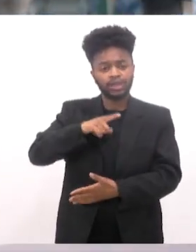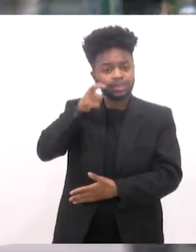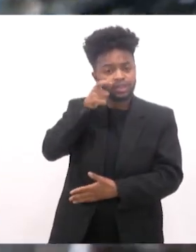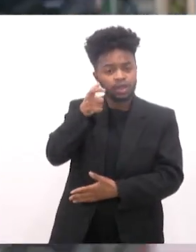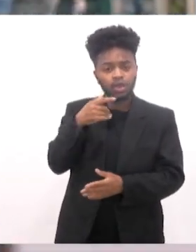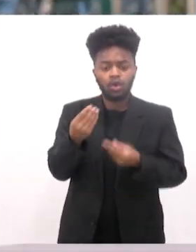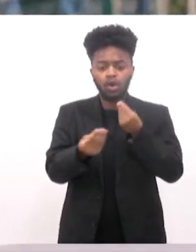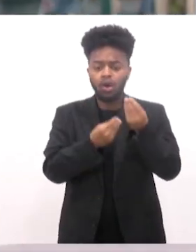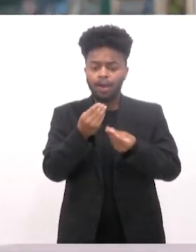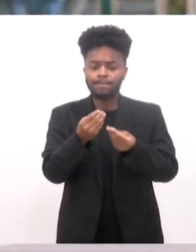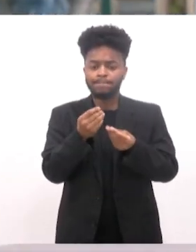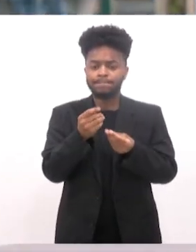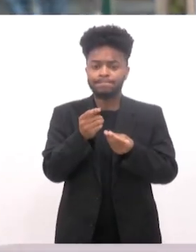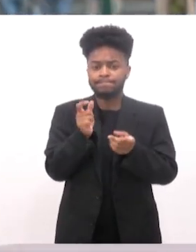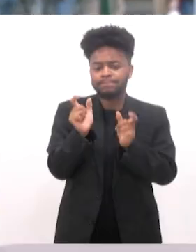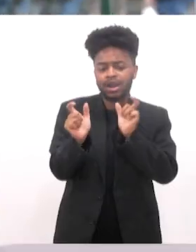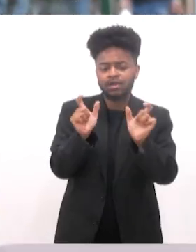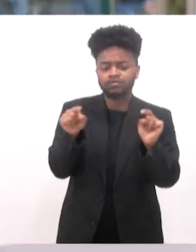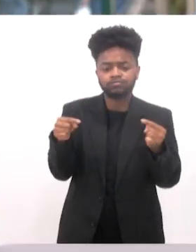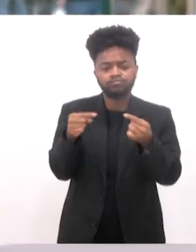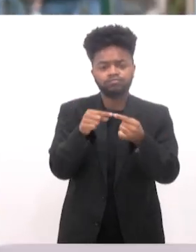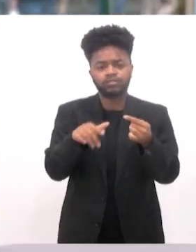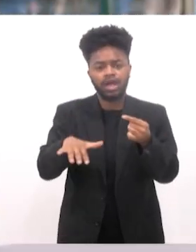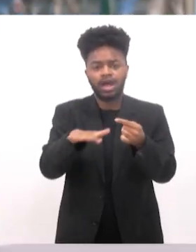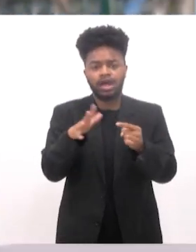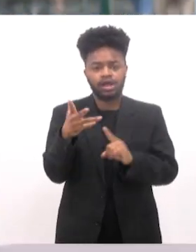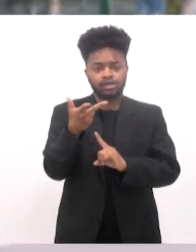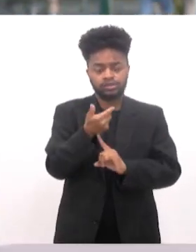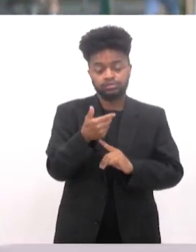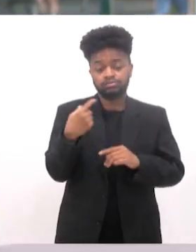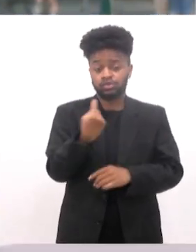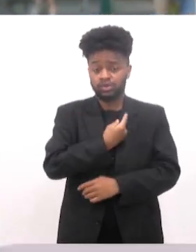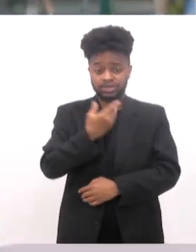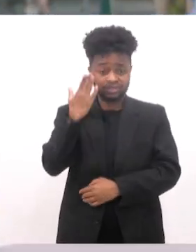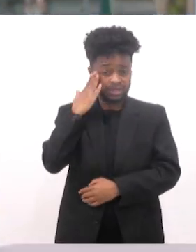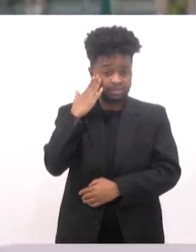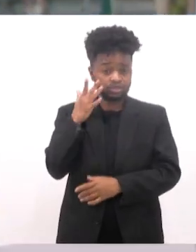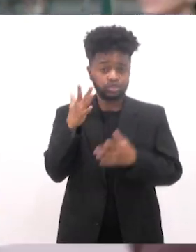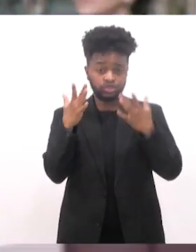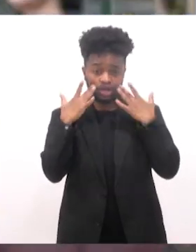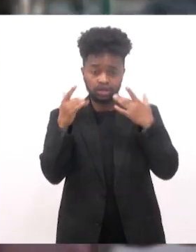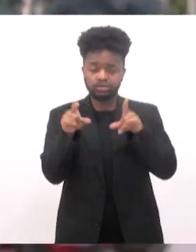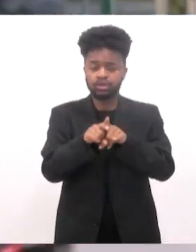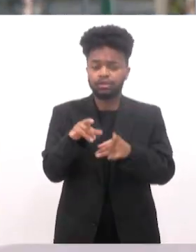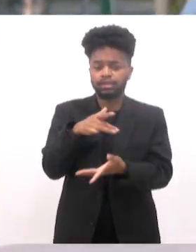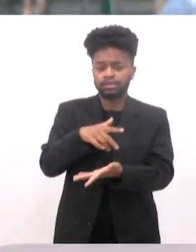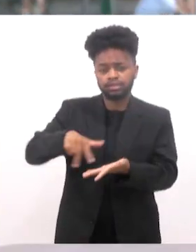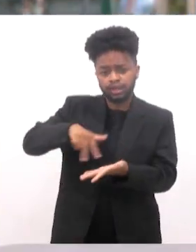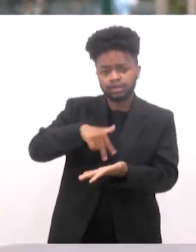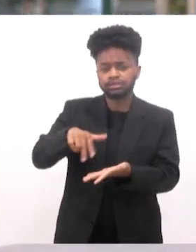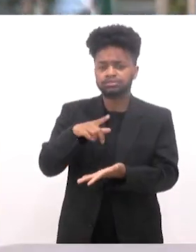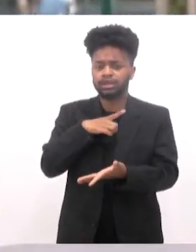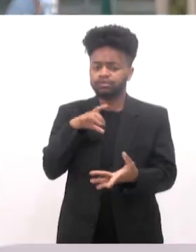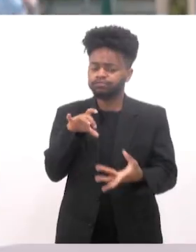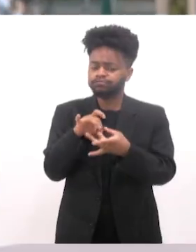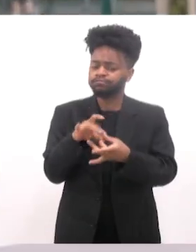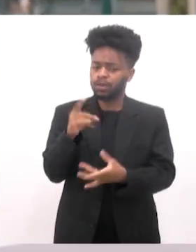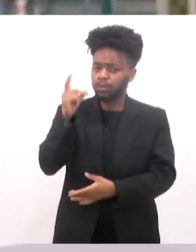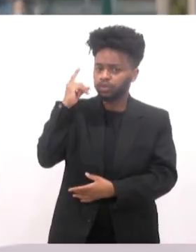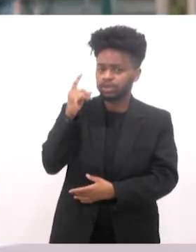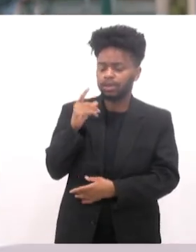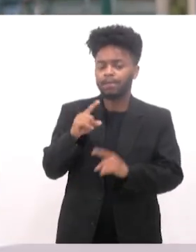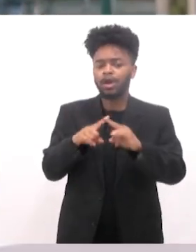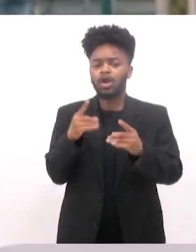é trabalhada por esses outros campos artísticos. A gente sabe que o teatro e mesmo a dança lidam com ela em cena já há muito tempo, né? Mas como